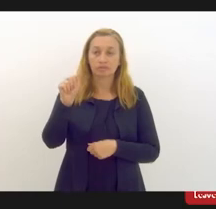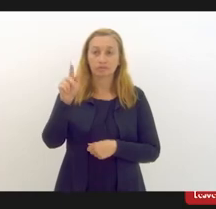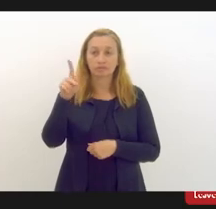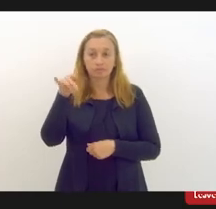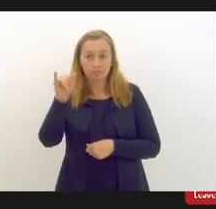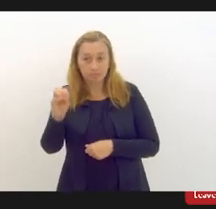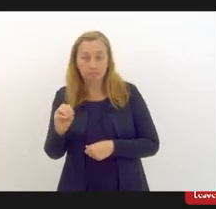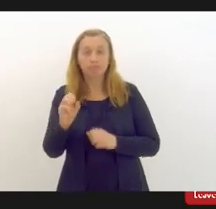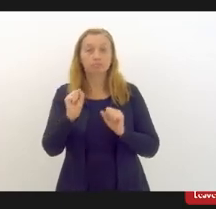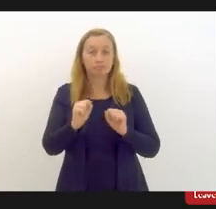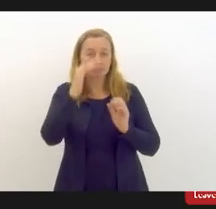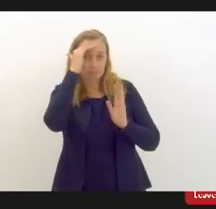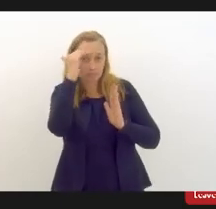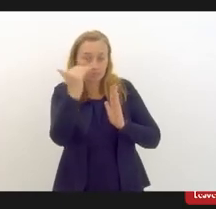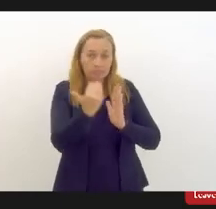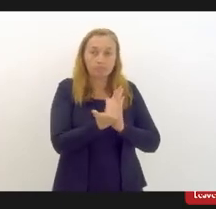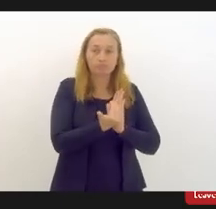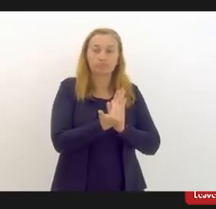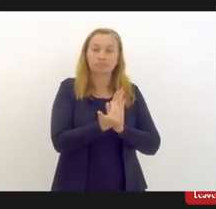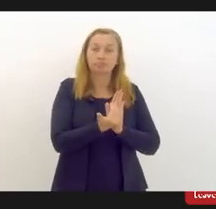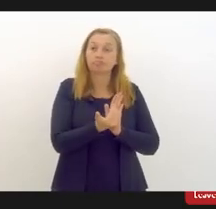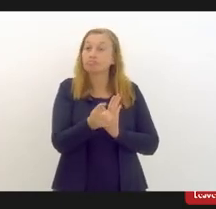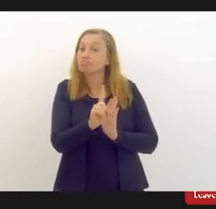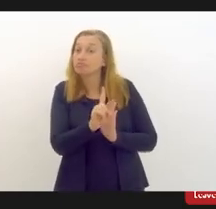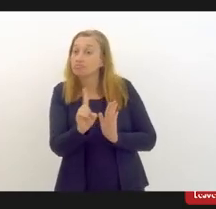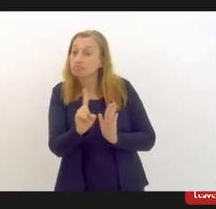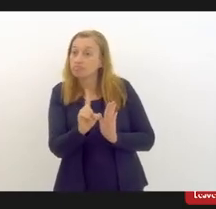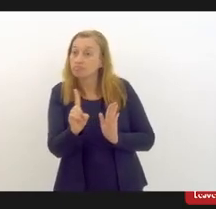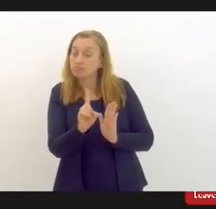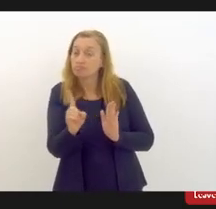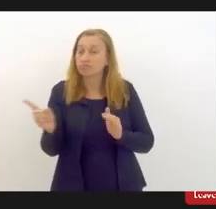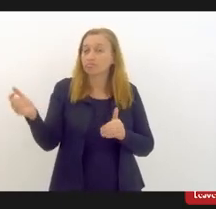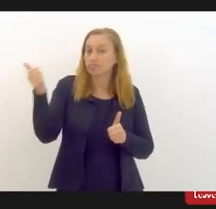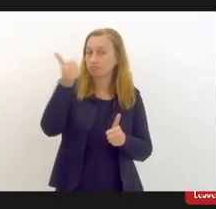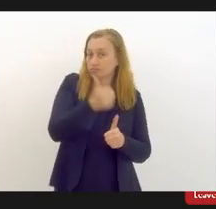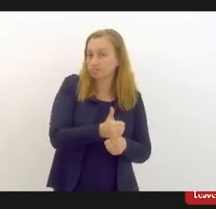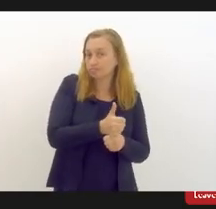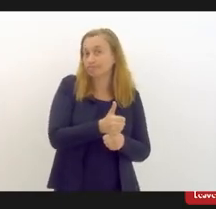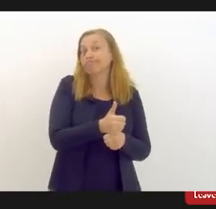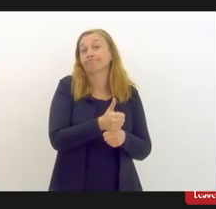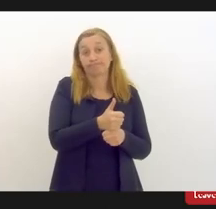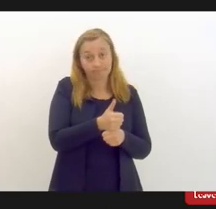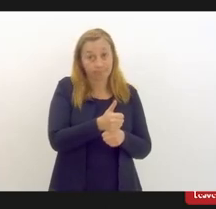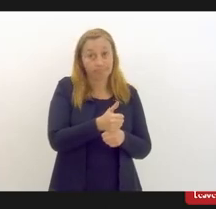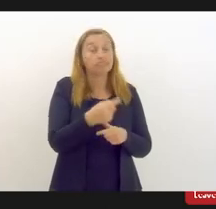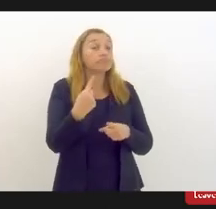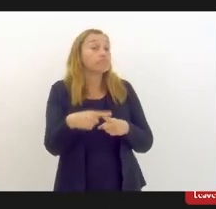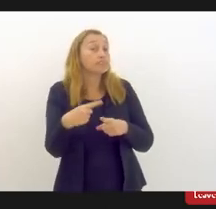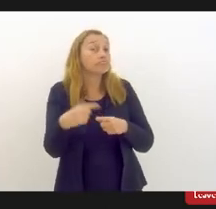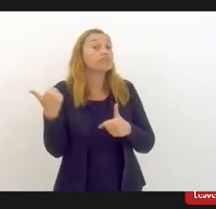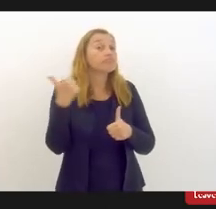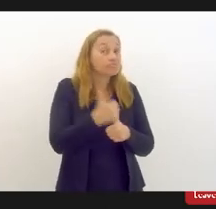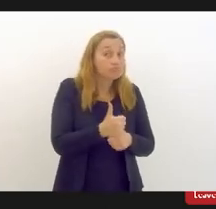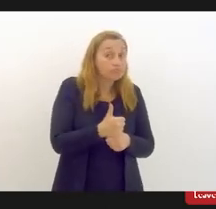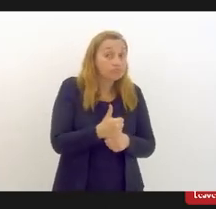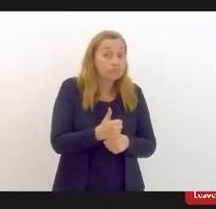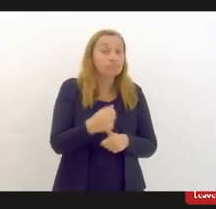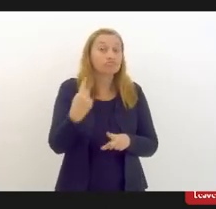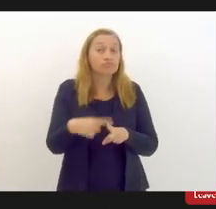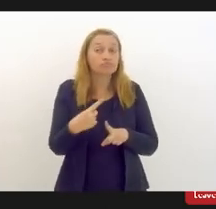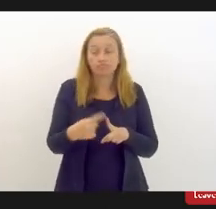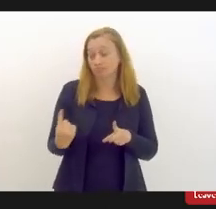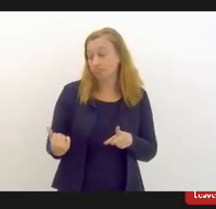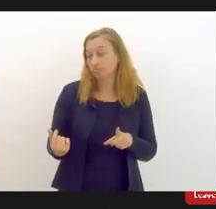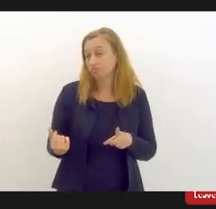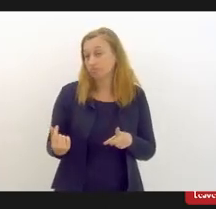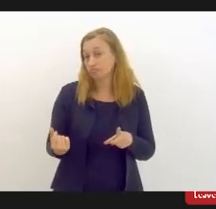ser cumpridos e não substituídos. Por que que são substituídos? Porque o valor do